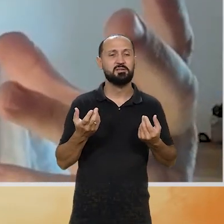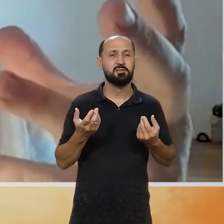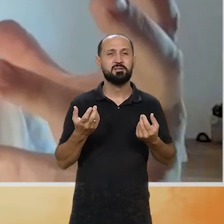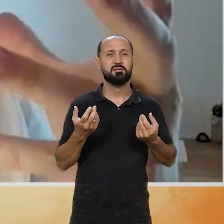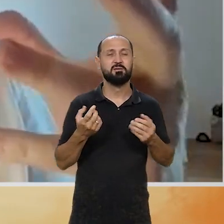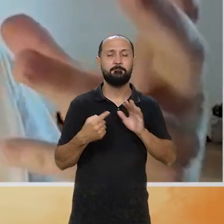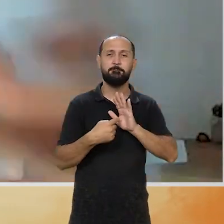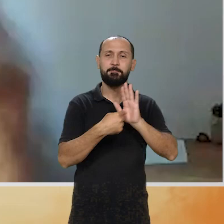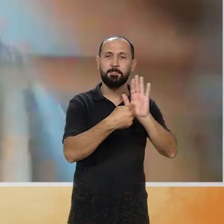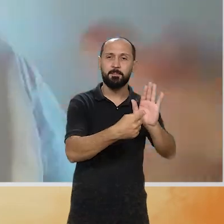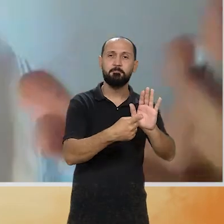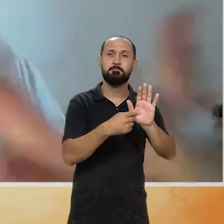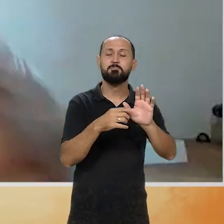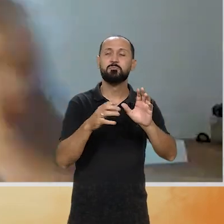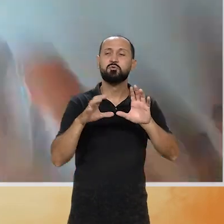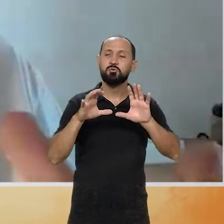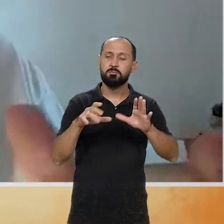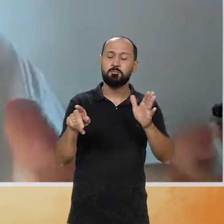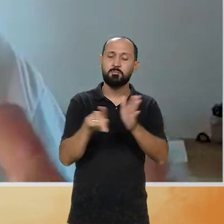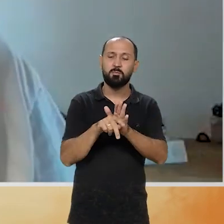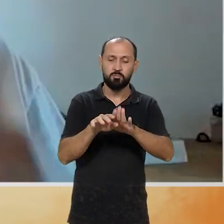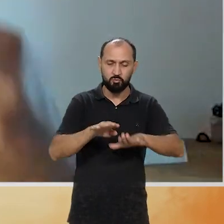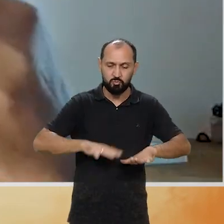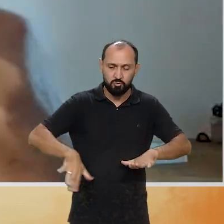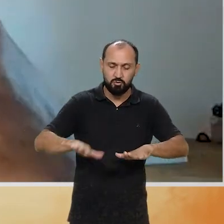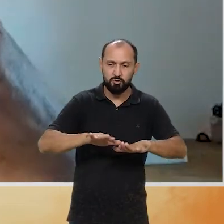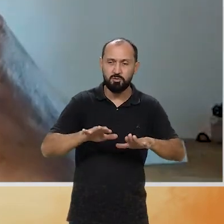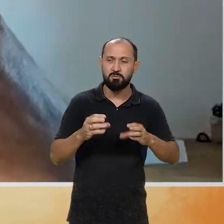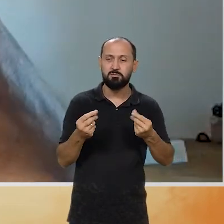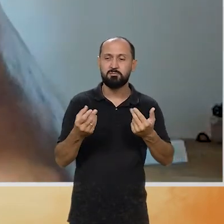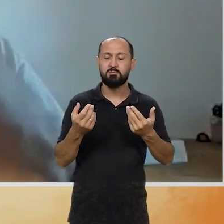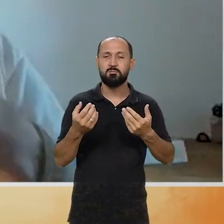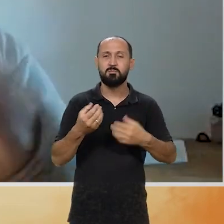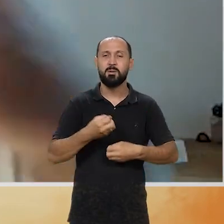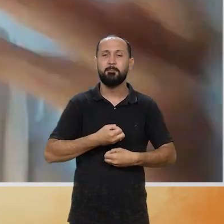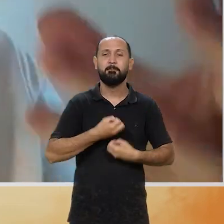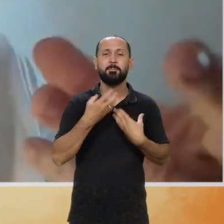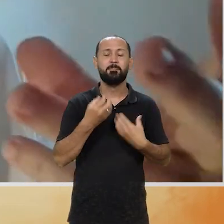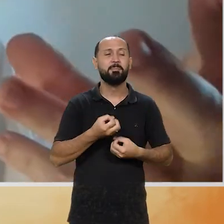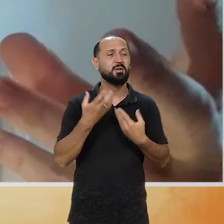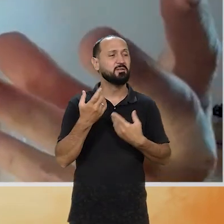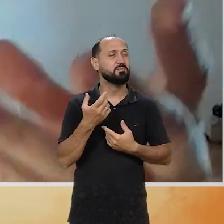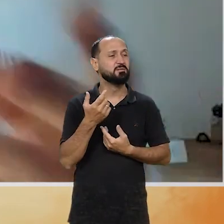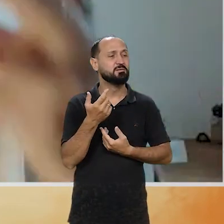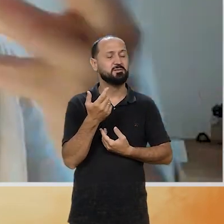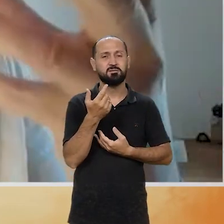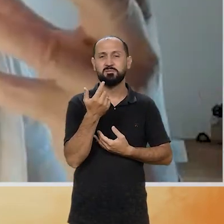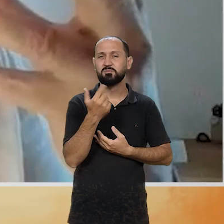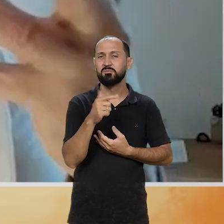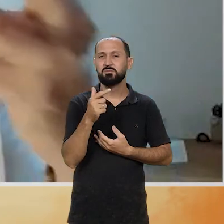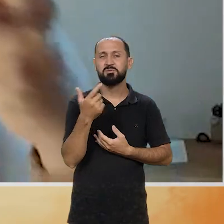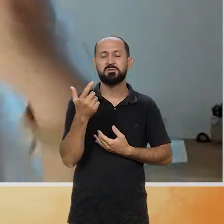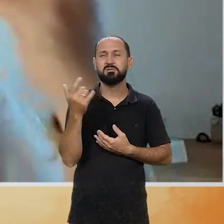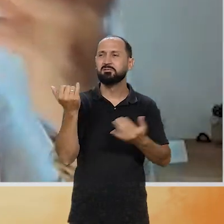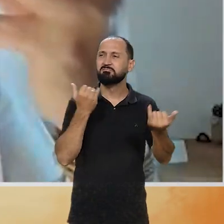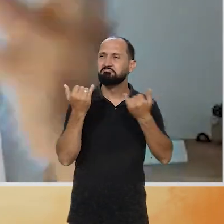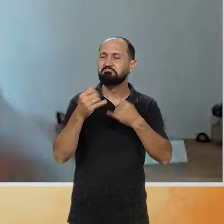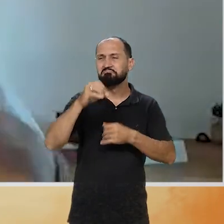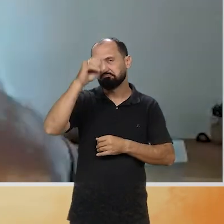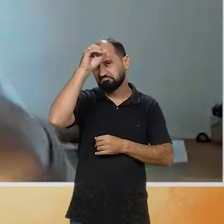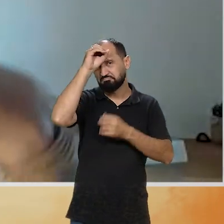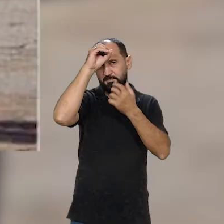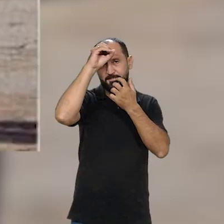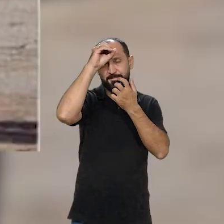muito, né, apontava para a estética do chão, para uma poética que a gente não tinha